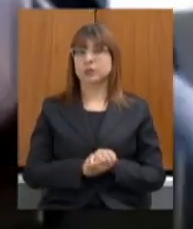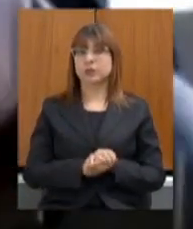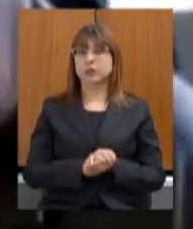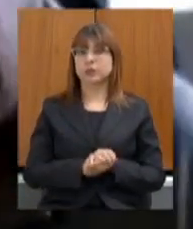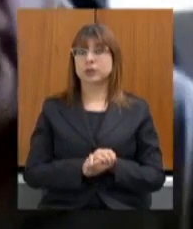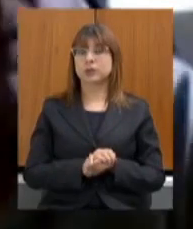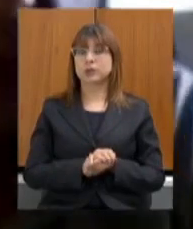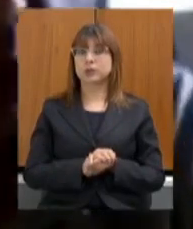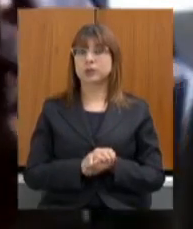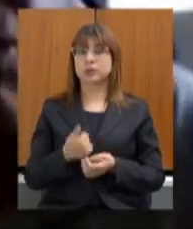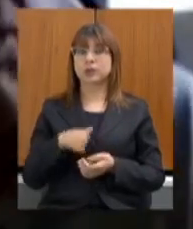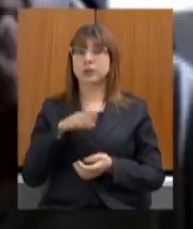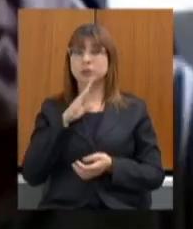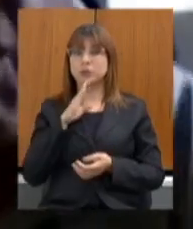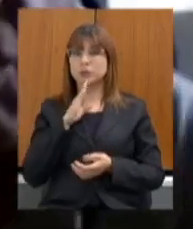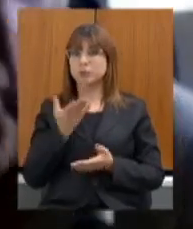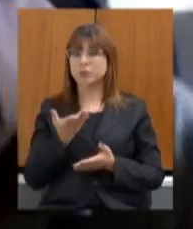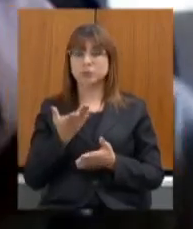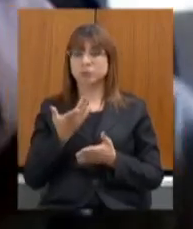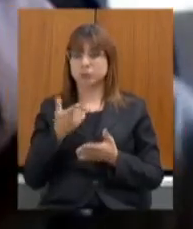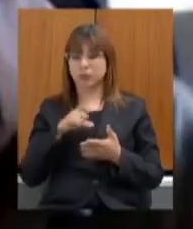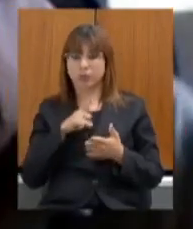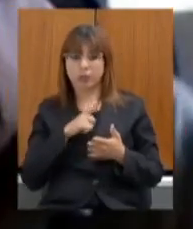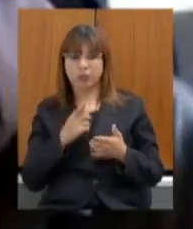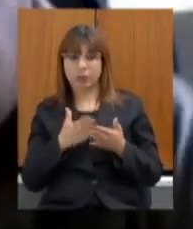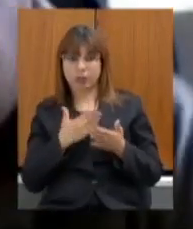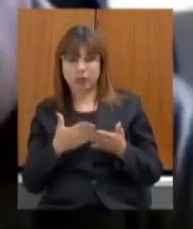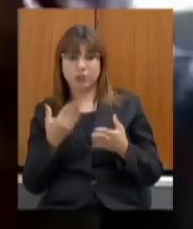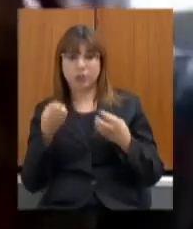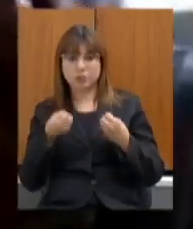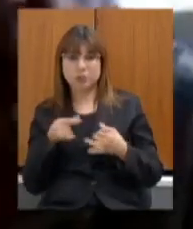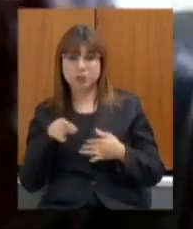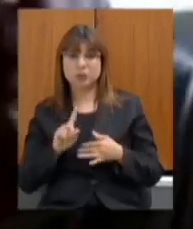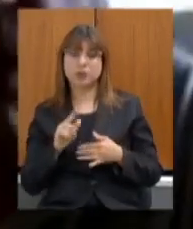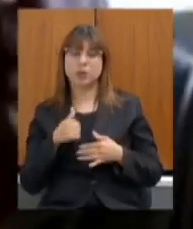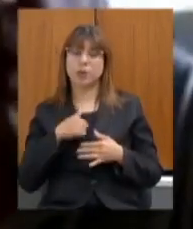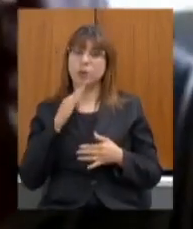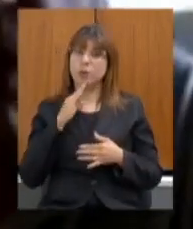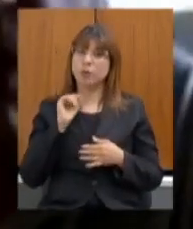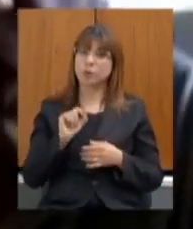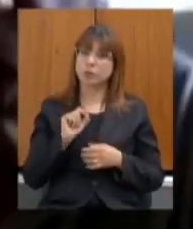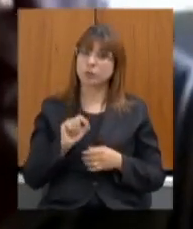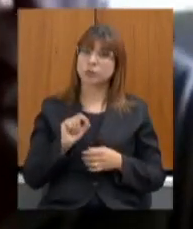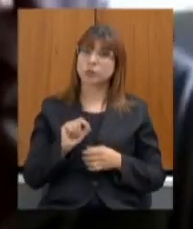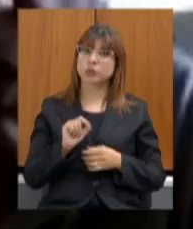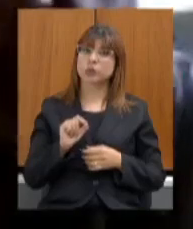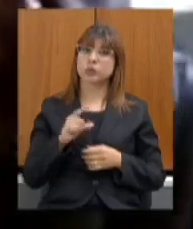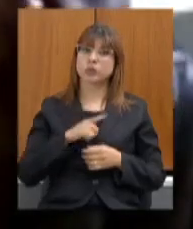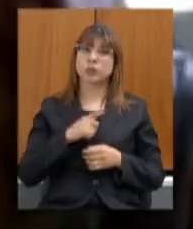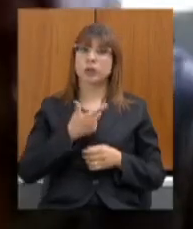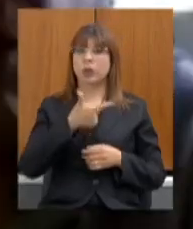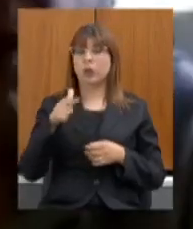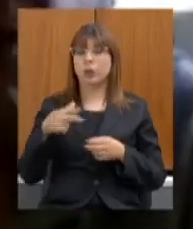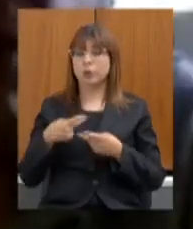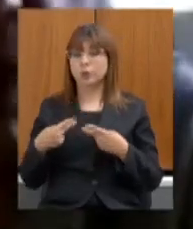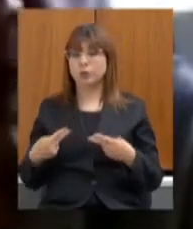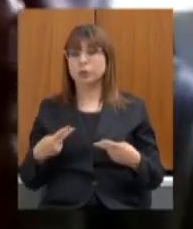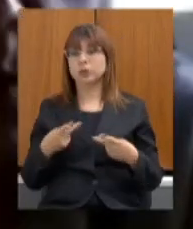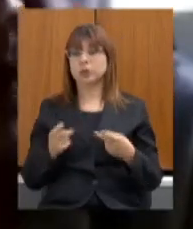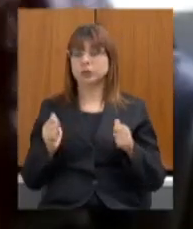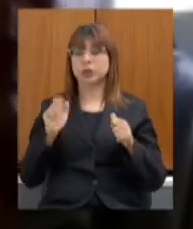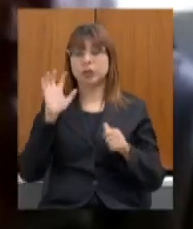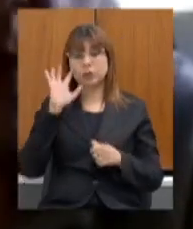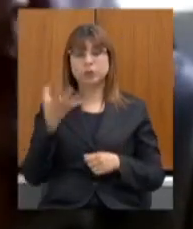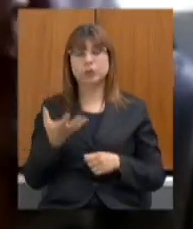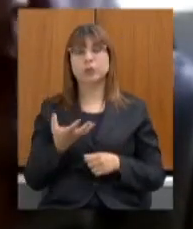clássico nenhum, não conheço isso, manual nenhum, não conheço isso. eu conheço aqui, são outras coisas como definir a